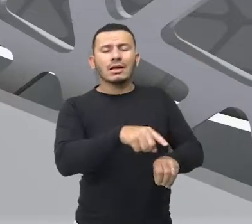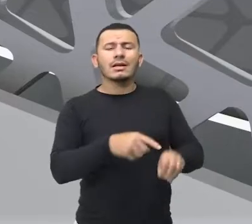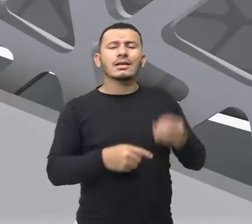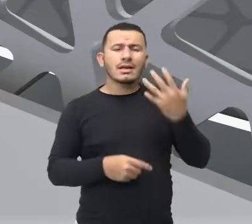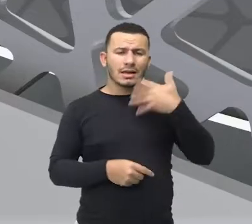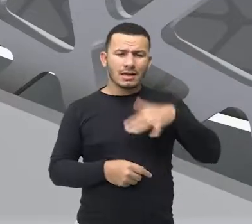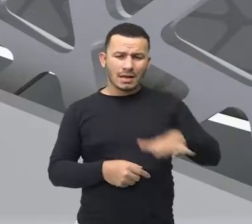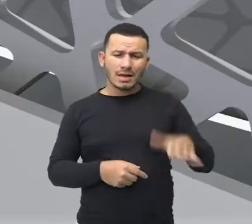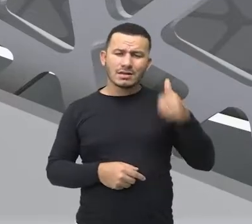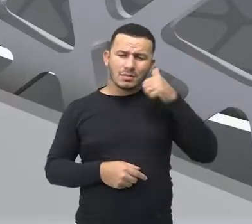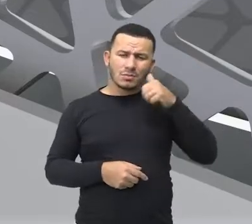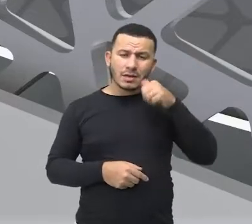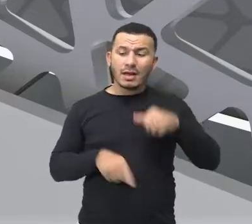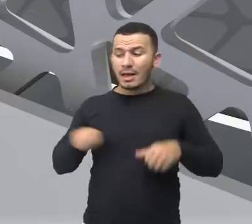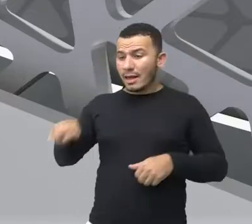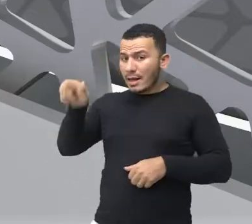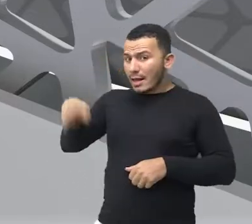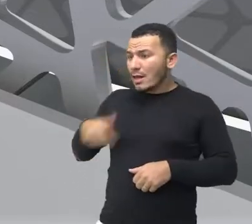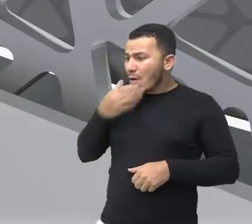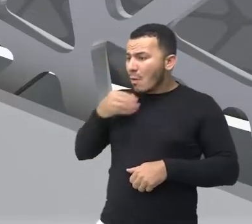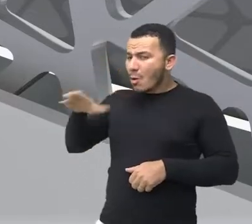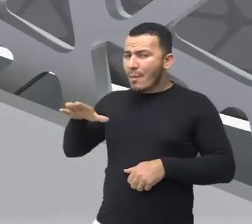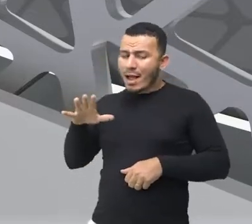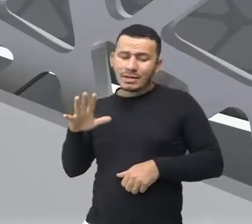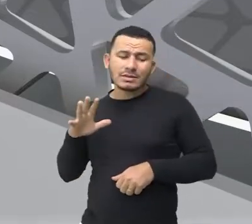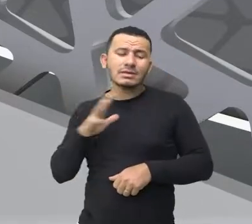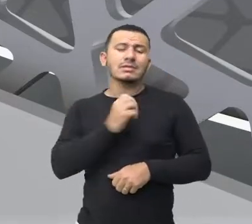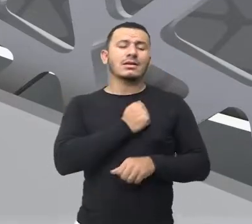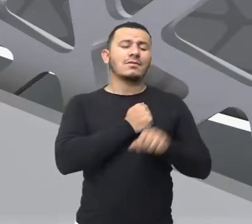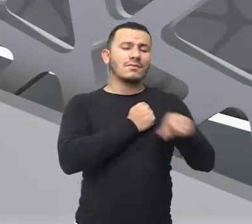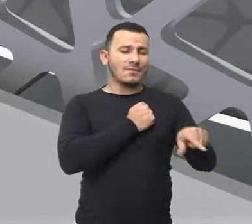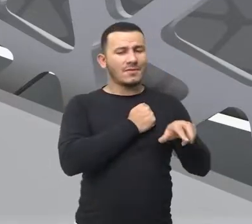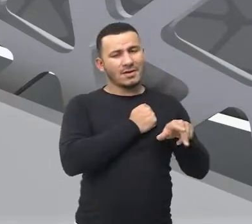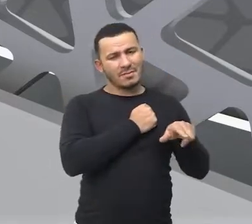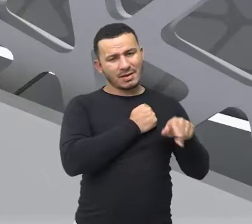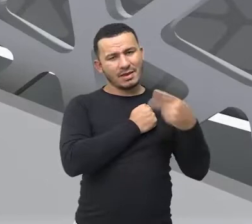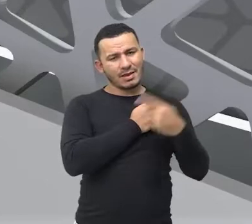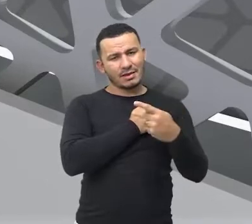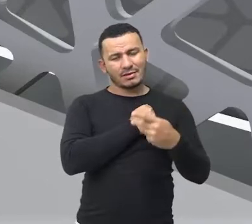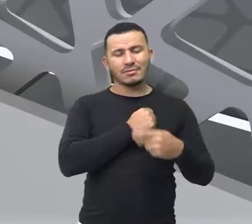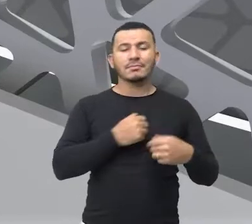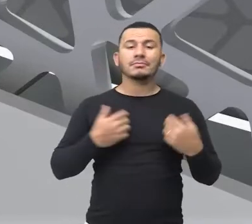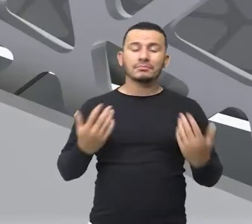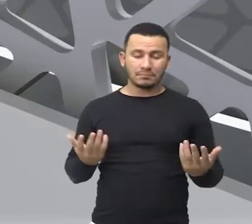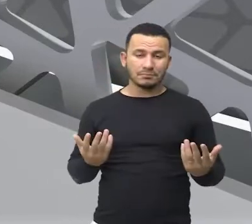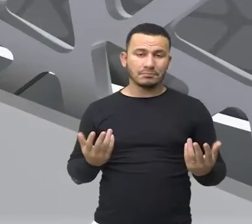fato do menino ter salvo a irmã desse ataque, ok?